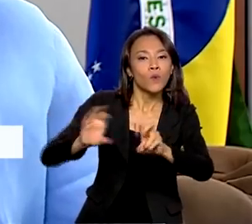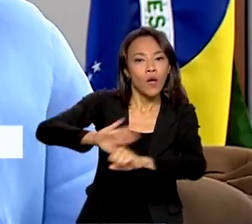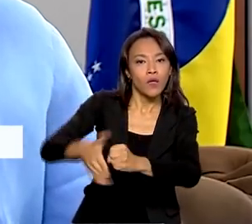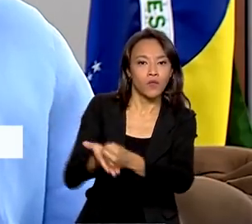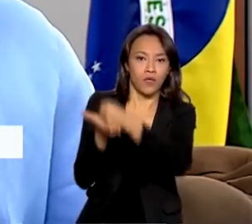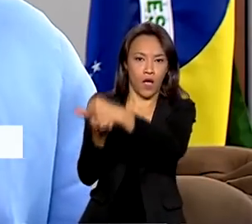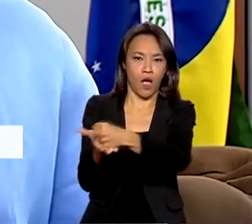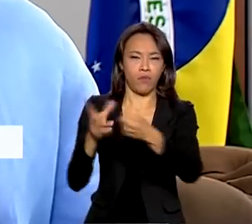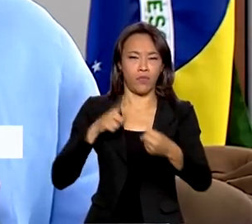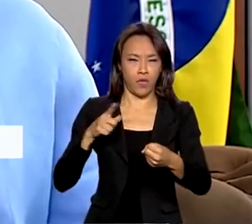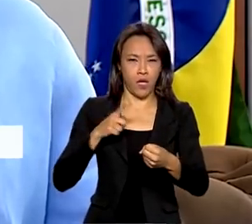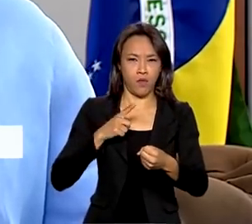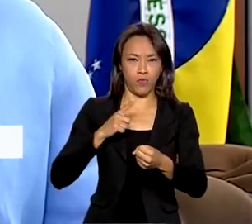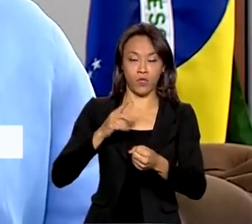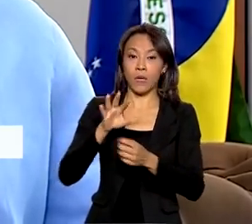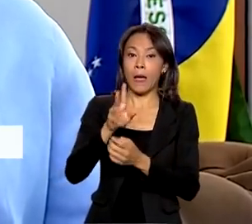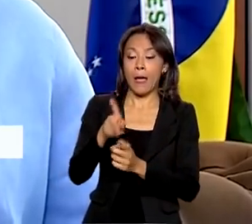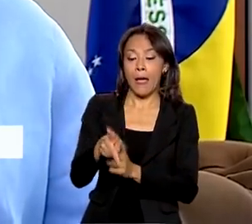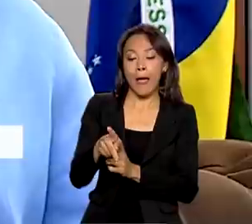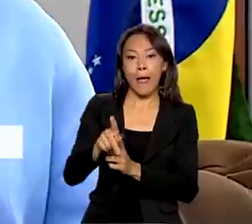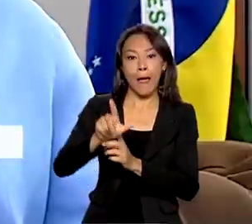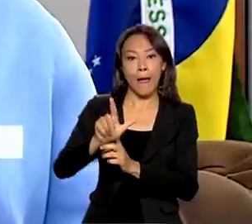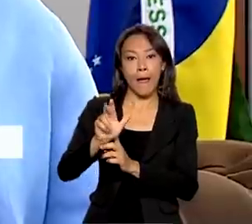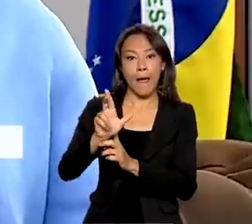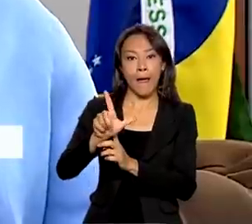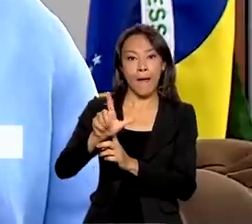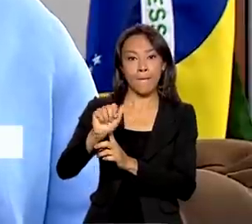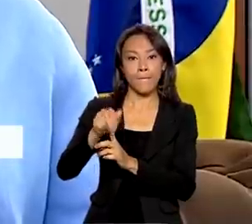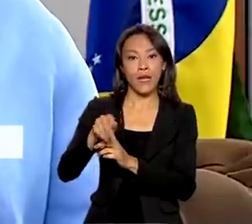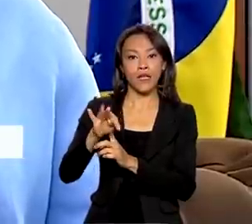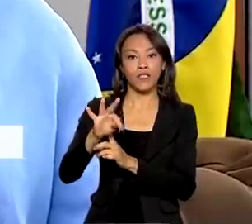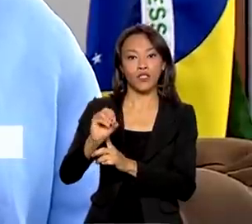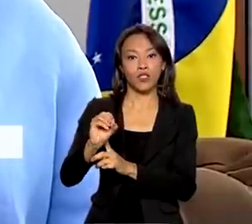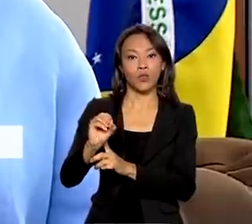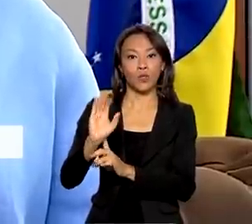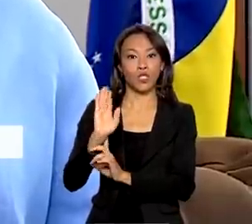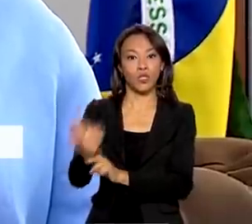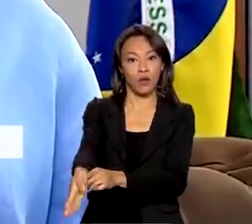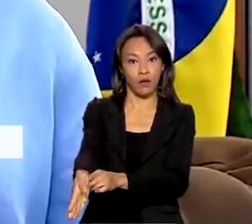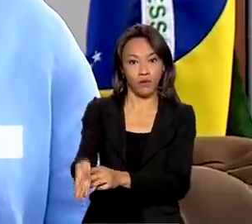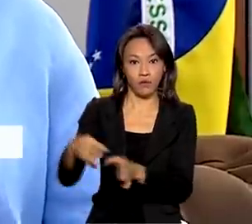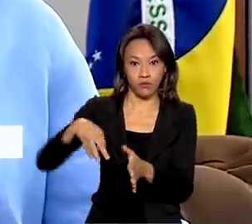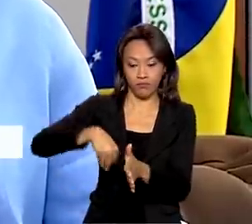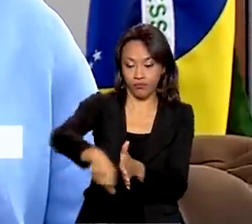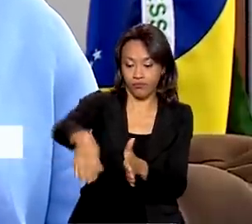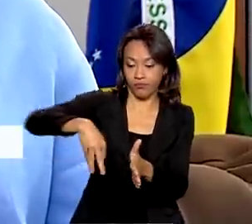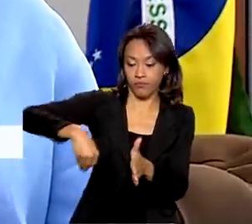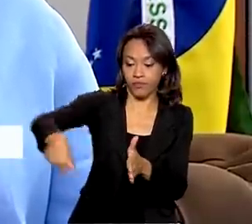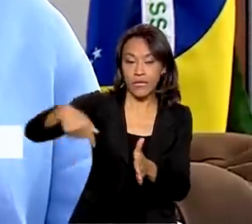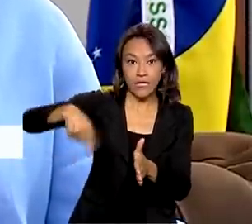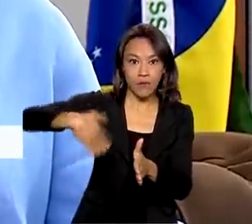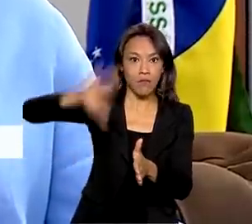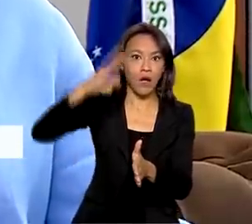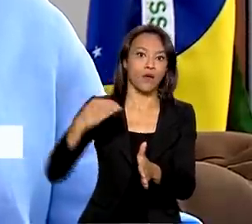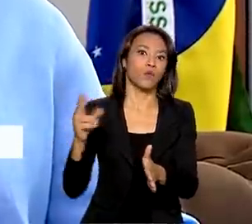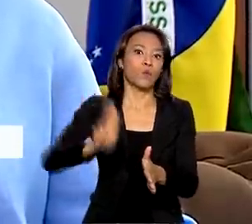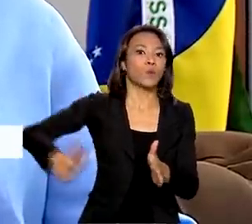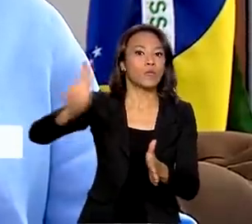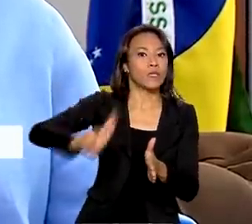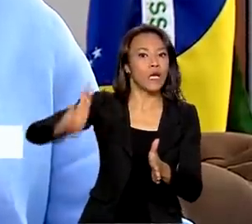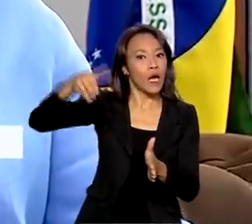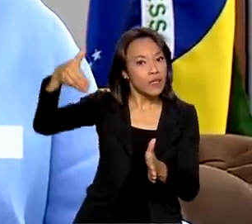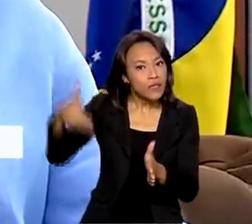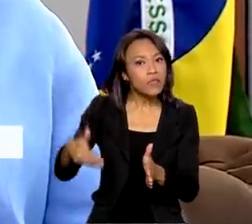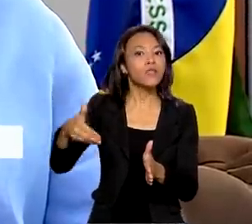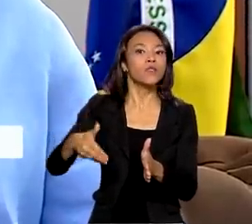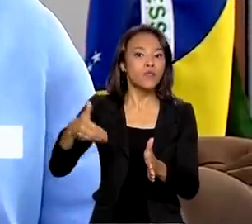gente a trabalha com plantio direto que é uma prática que cada vez ela é mais utilizada ela é